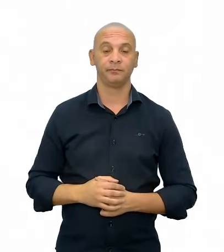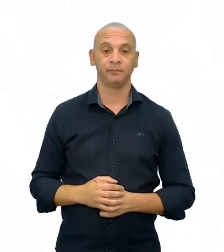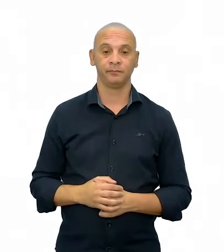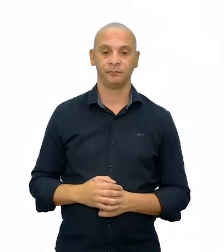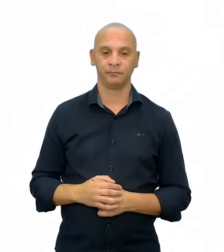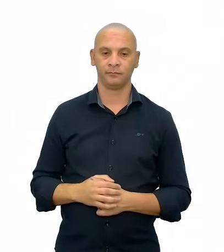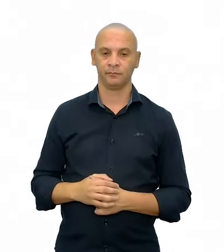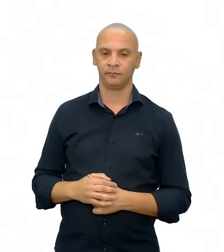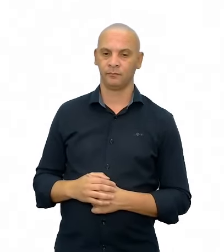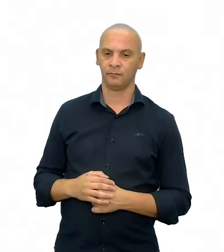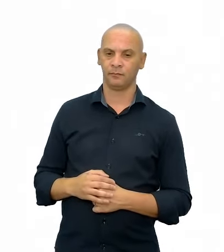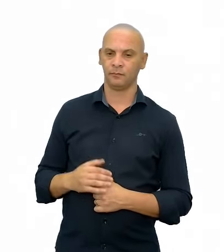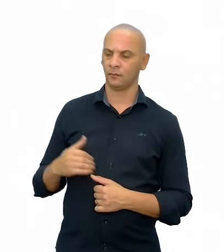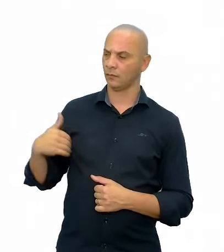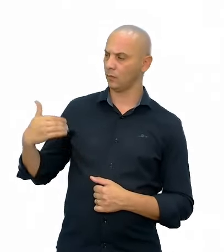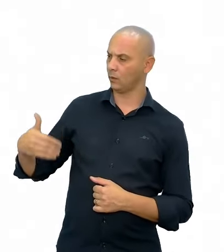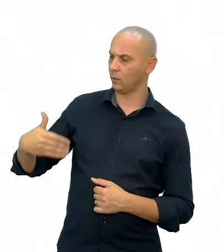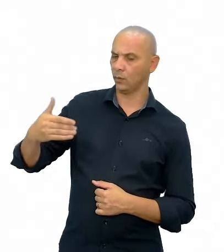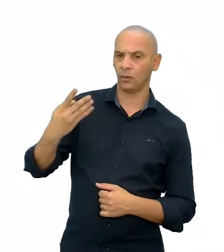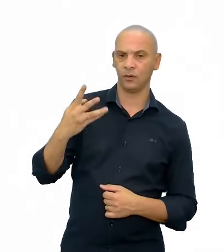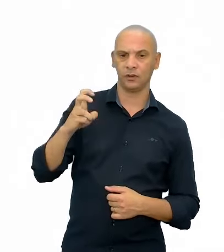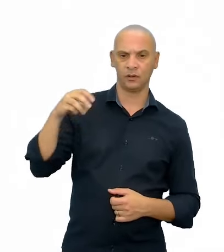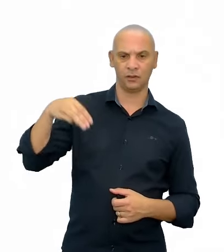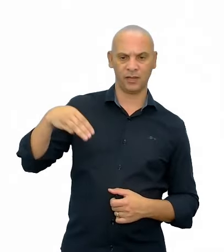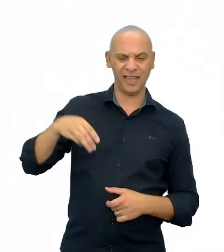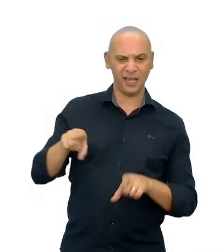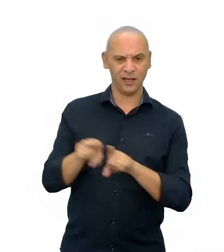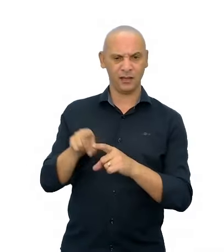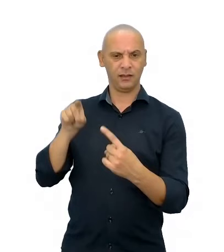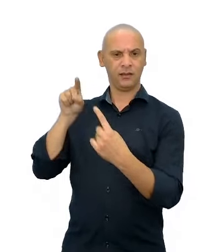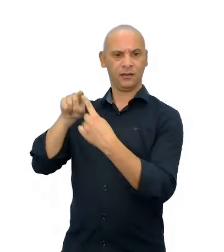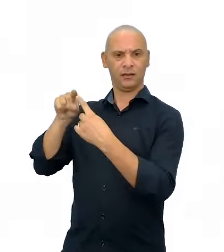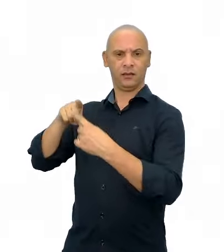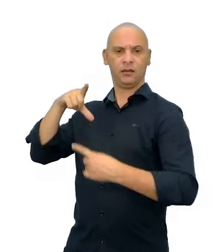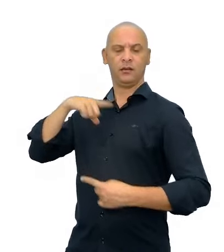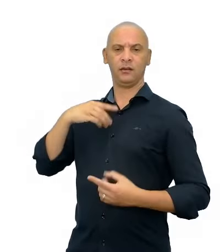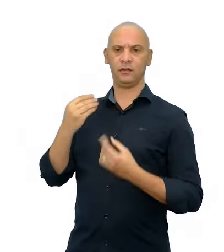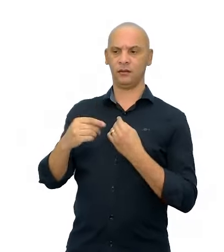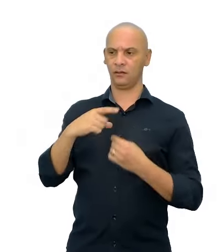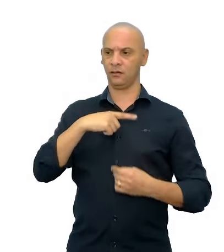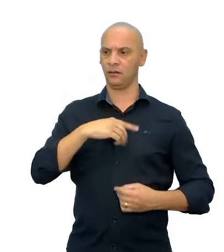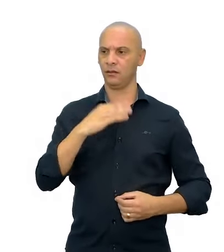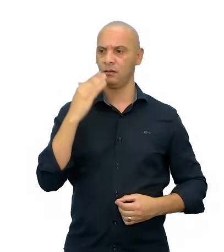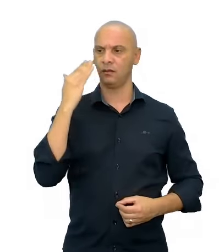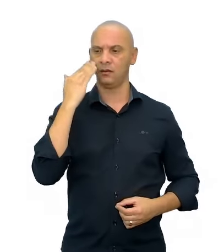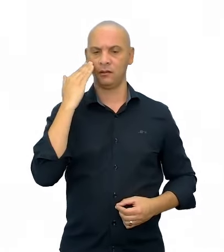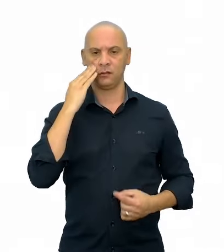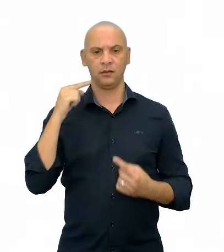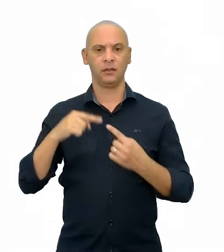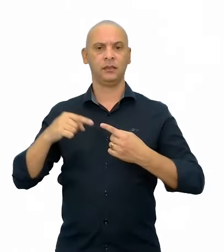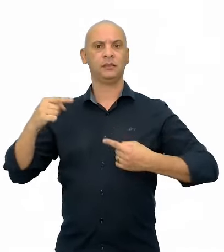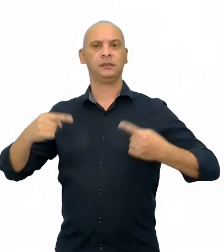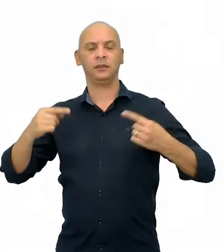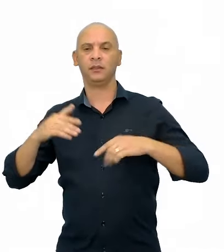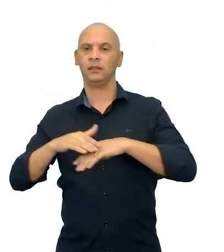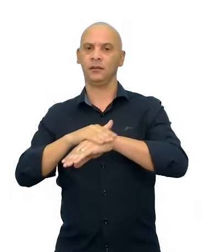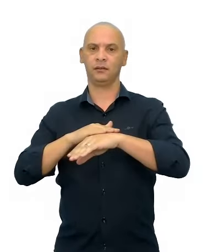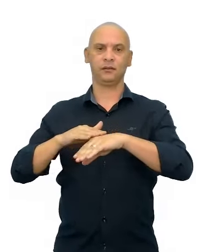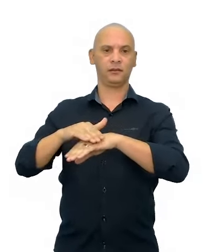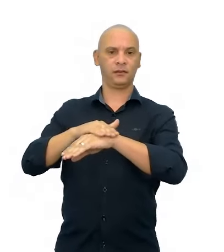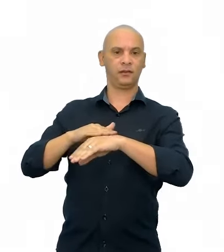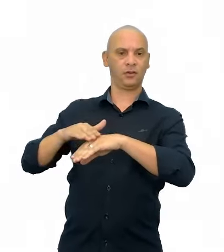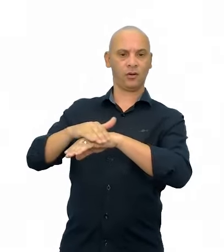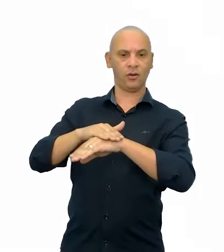Nos próximos 45 minutos de ATPC de hoje, sugere-se a você, professor, que busque utilizar